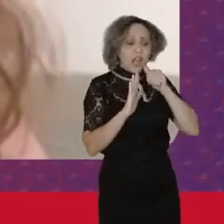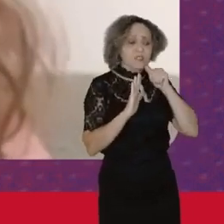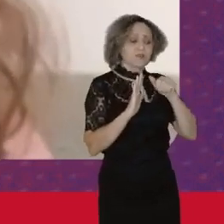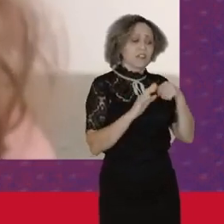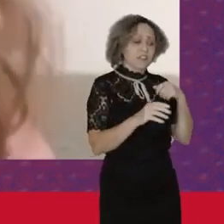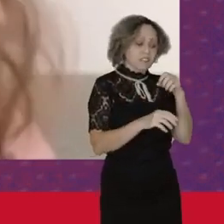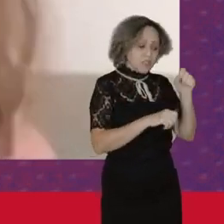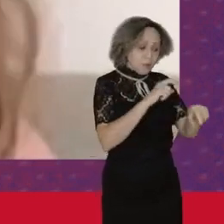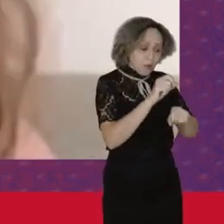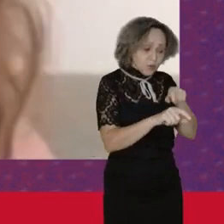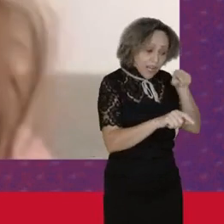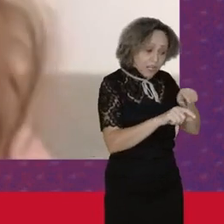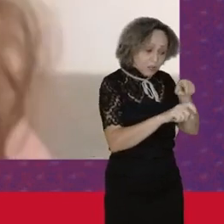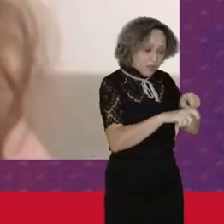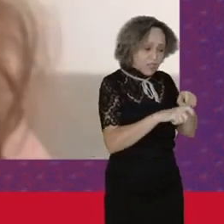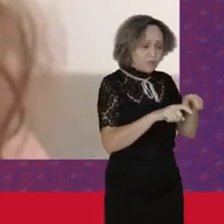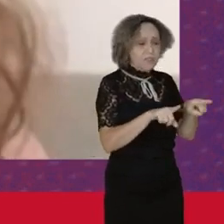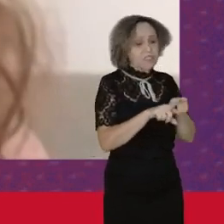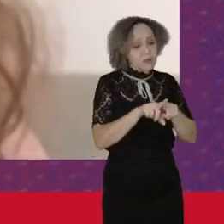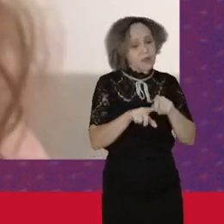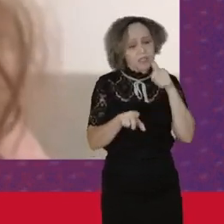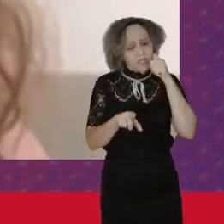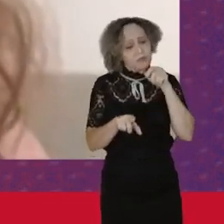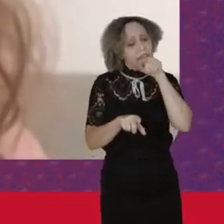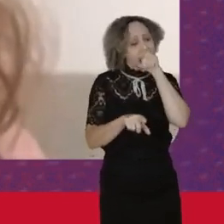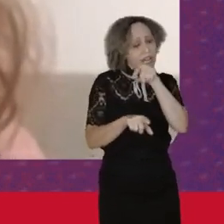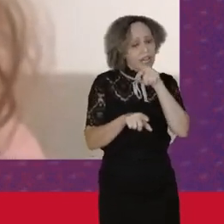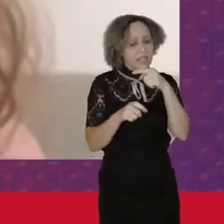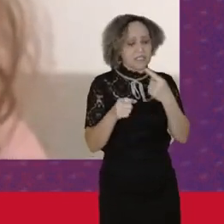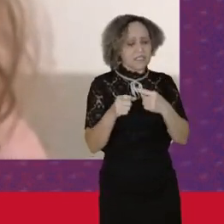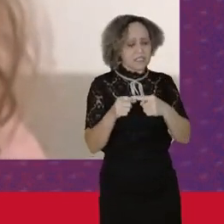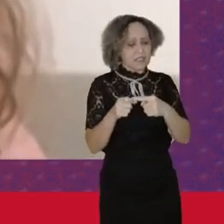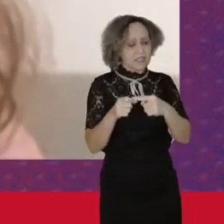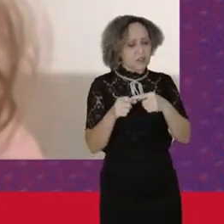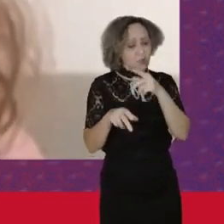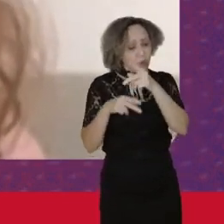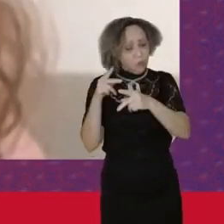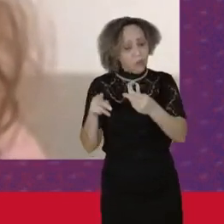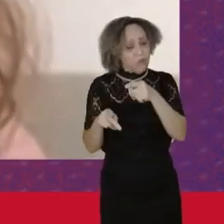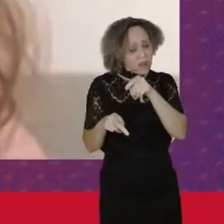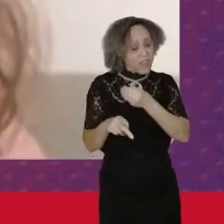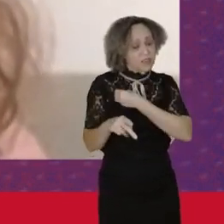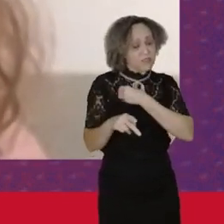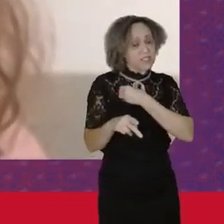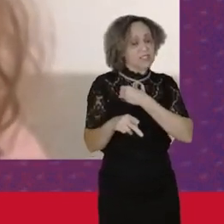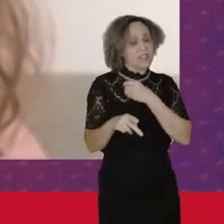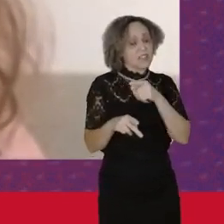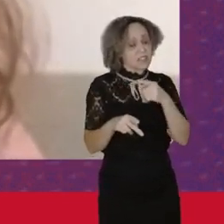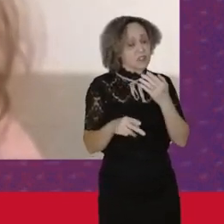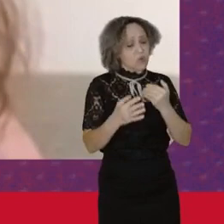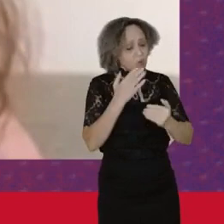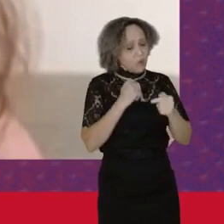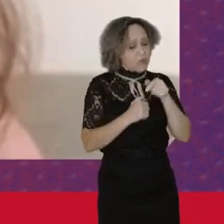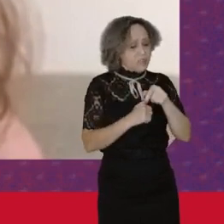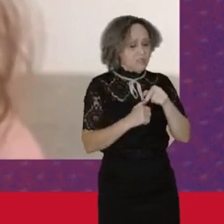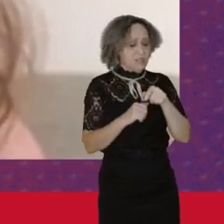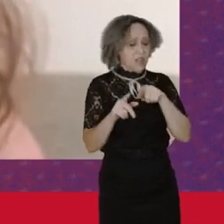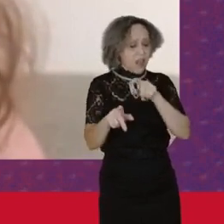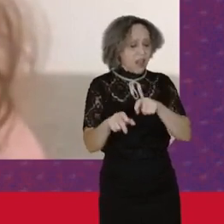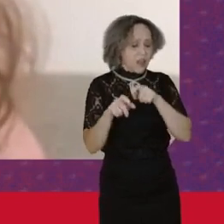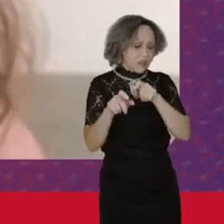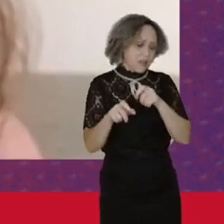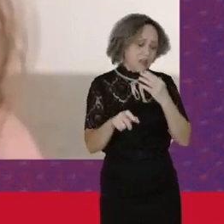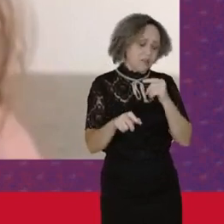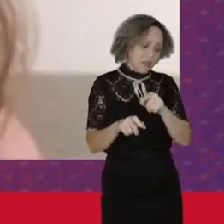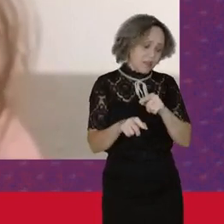cidade, né? E a população da cidade que consome esses alimentos. Falar um pouco da agroecologia, desse modo de produção da agroecologia,